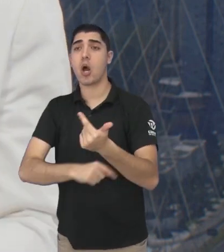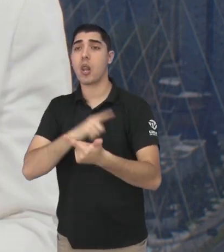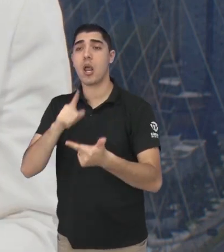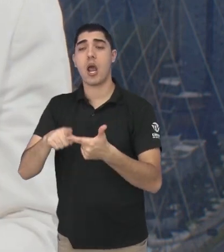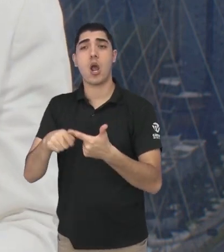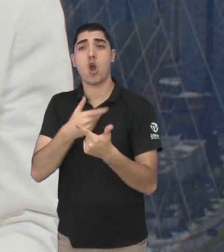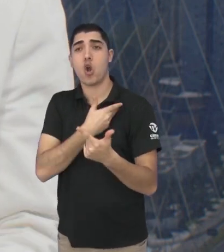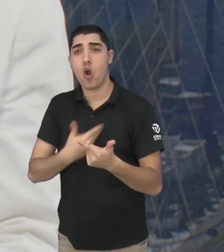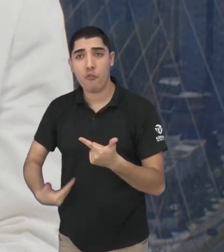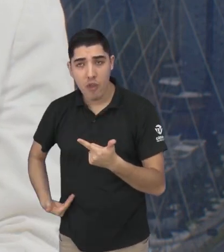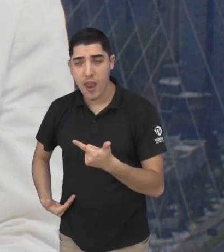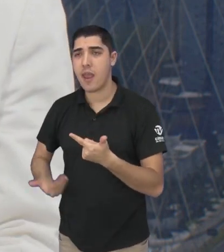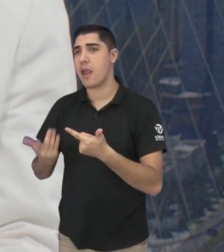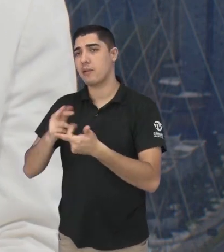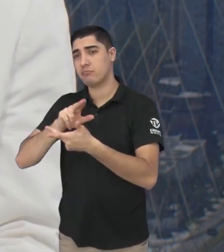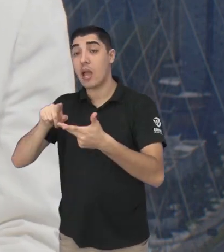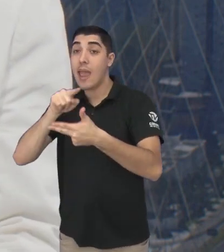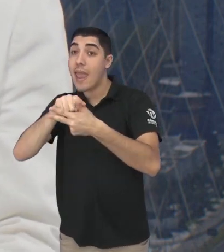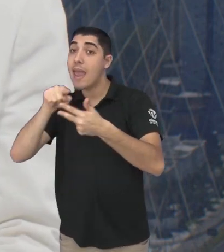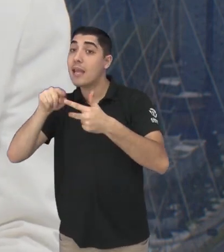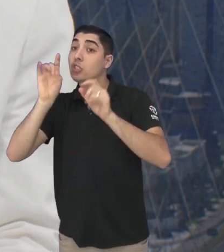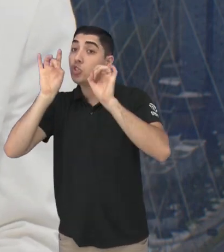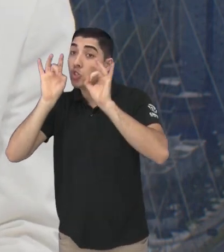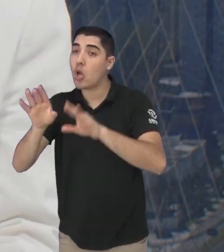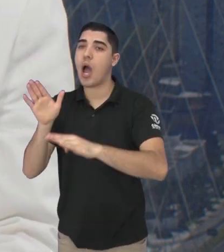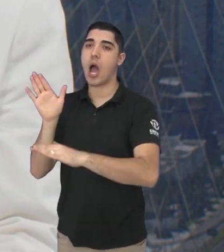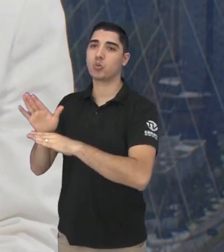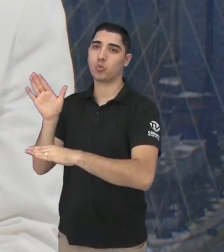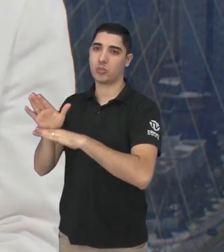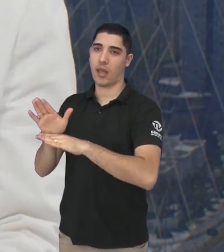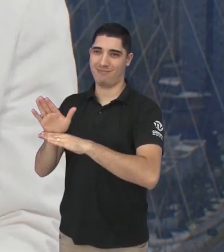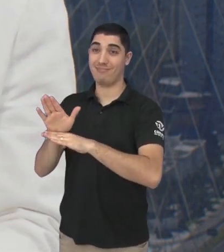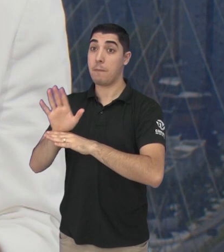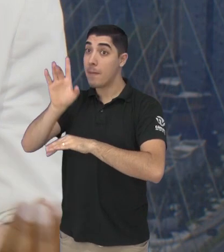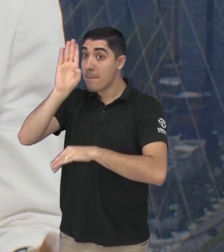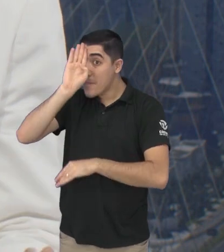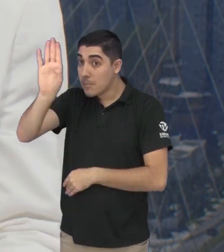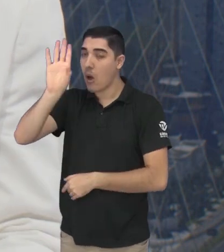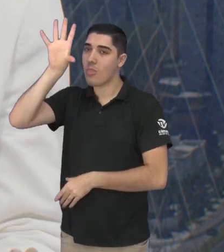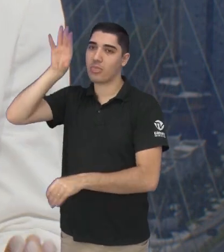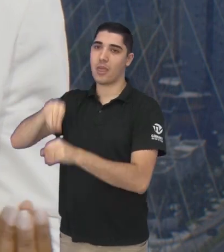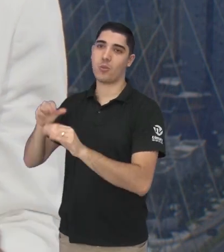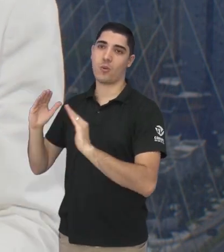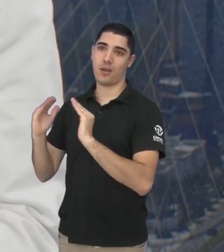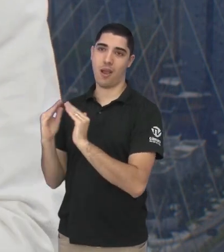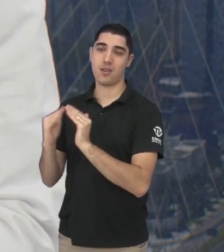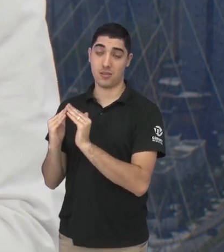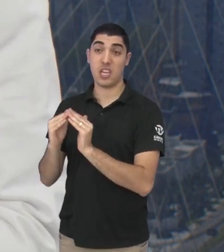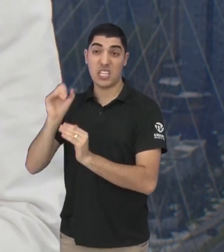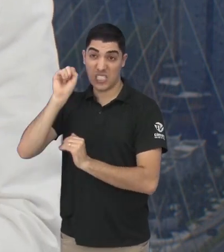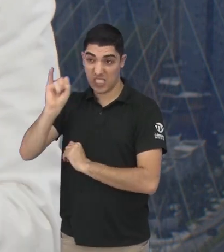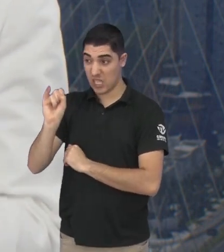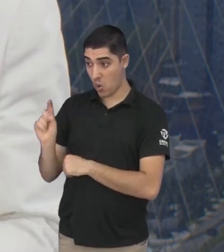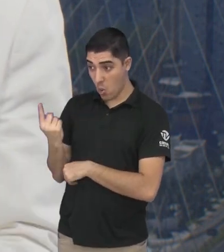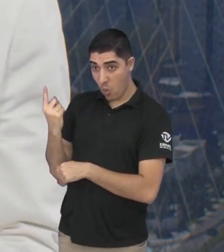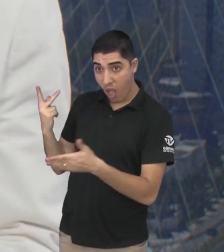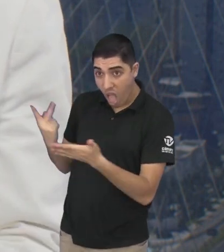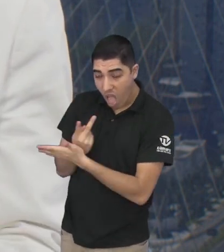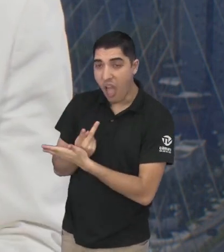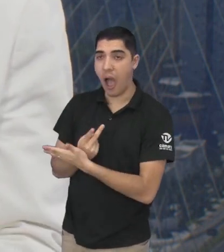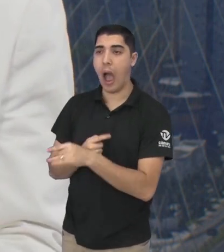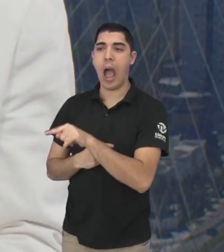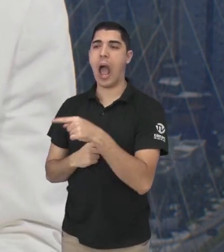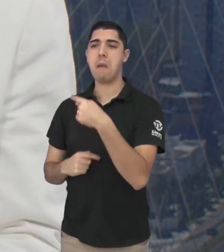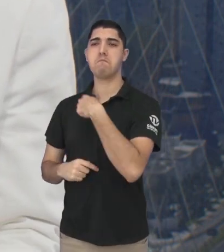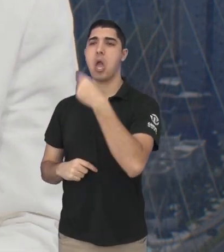poder municipal vai fazer é reforçar aquilo que já trouxe de casa. Então, quando há falha no percurso, alguém precisa ser